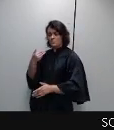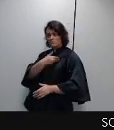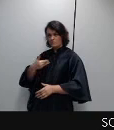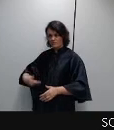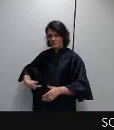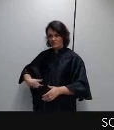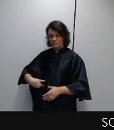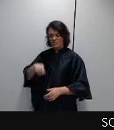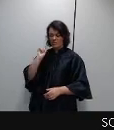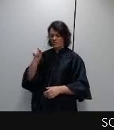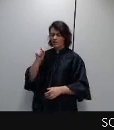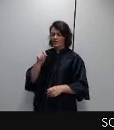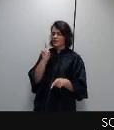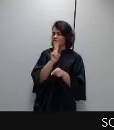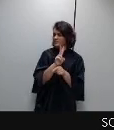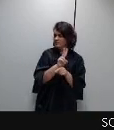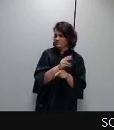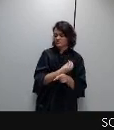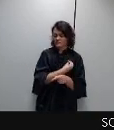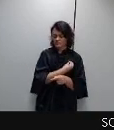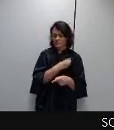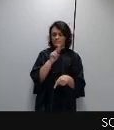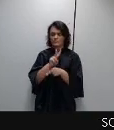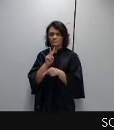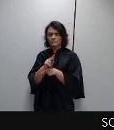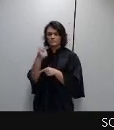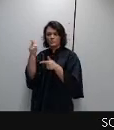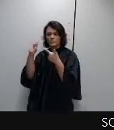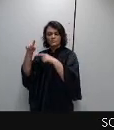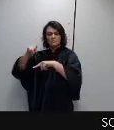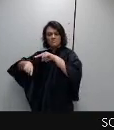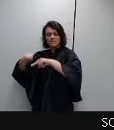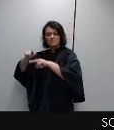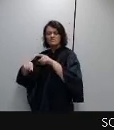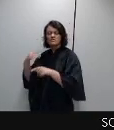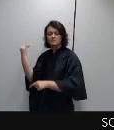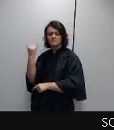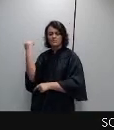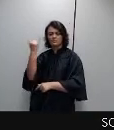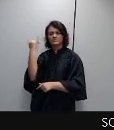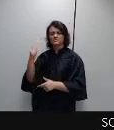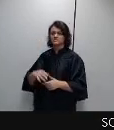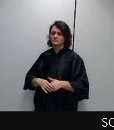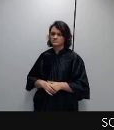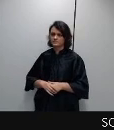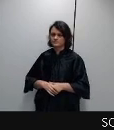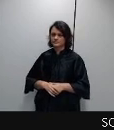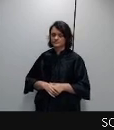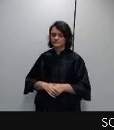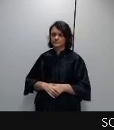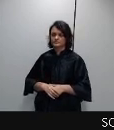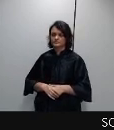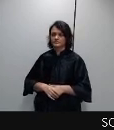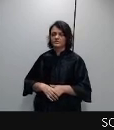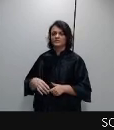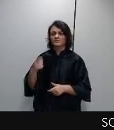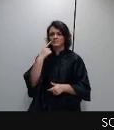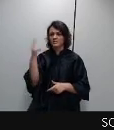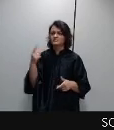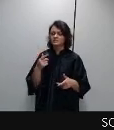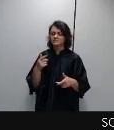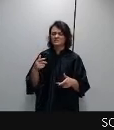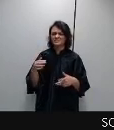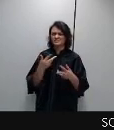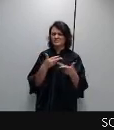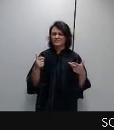às liberdades a propriedade e outros bens empresariais titulares pelo civil e isto entre frequente conflitos